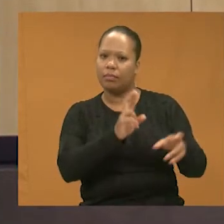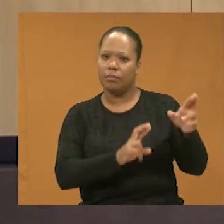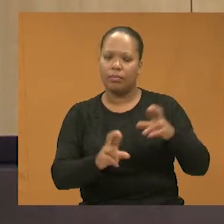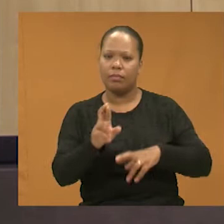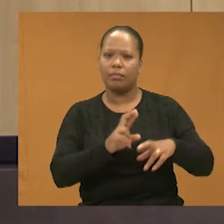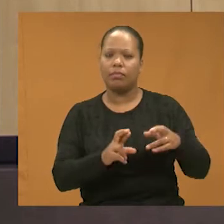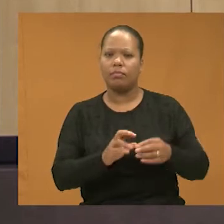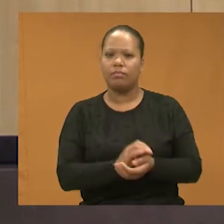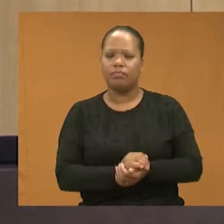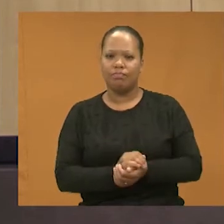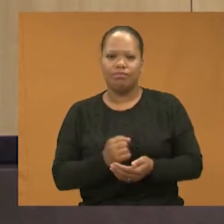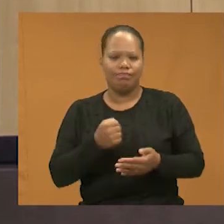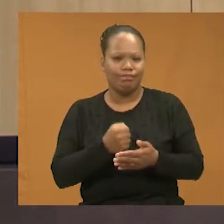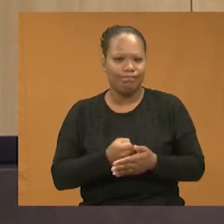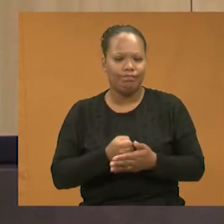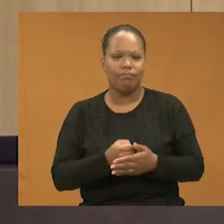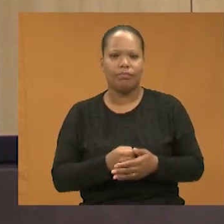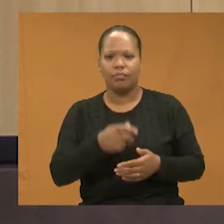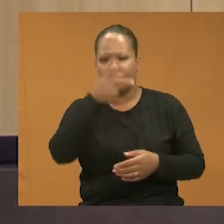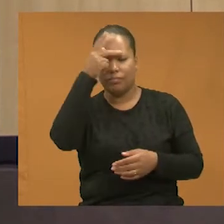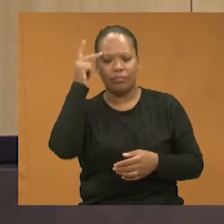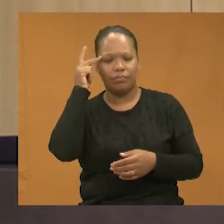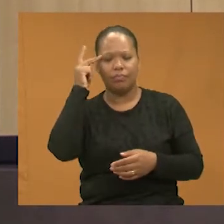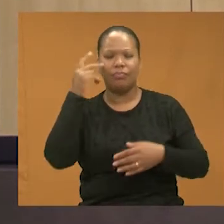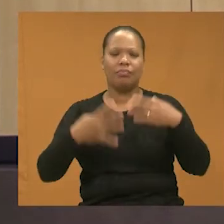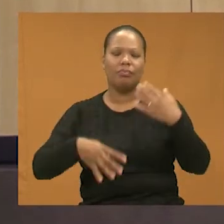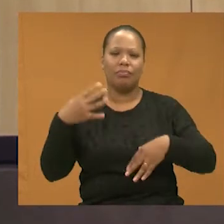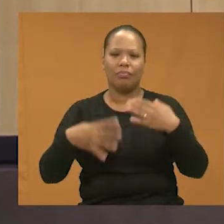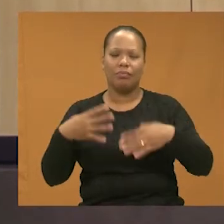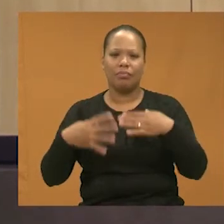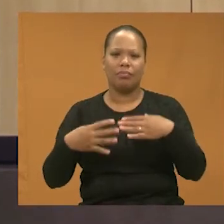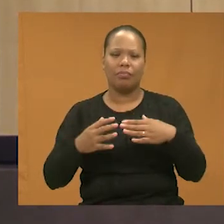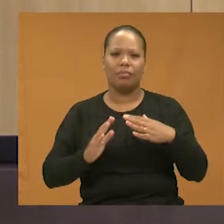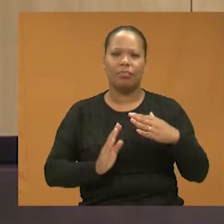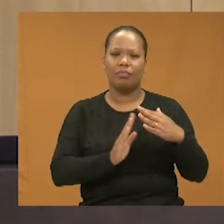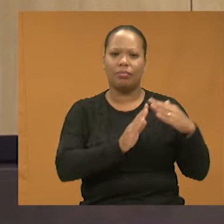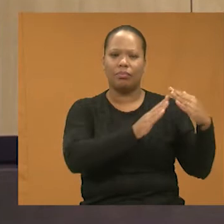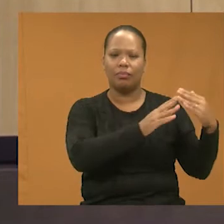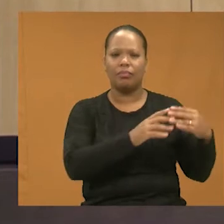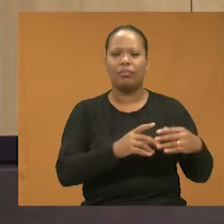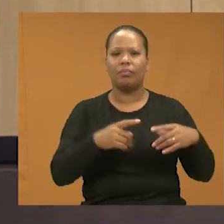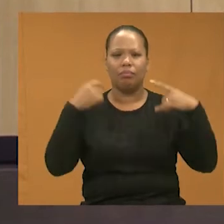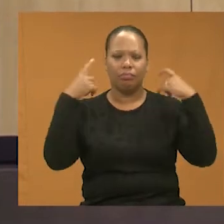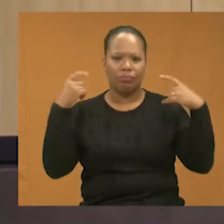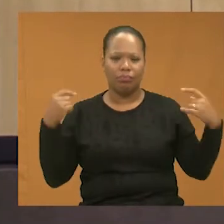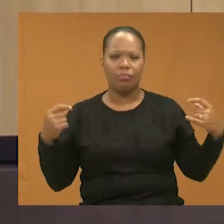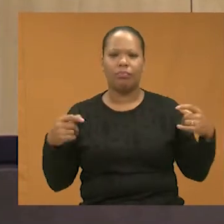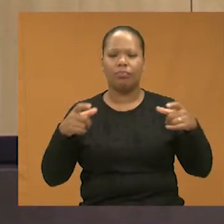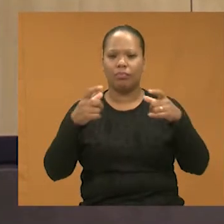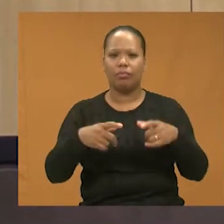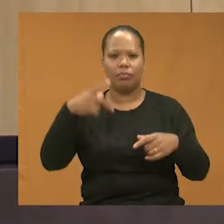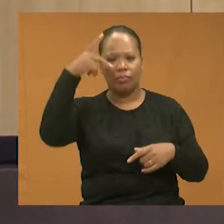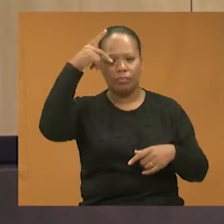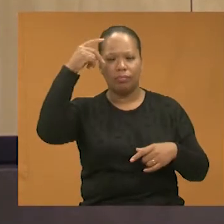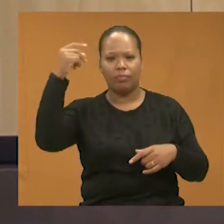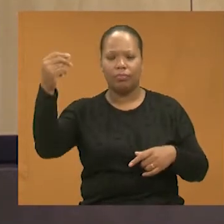patrulhamento ostensivo, visando o combate à perturbação do sossego alheio no bairro Rio Comprido e no Parque dos Príncipes.